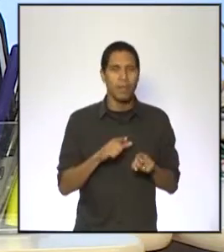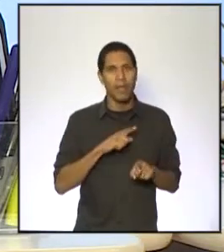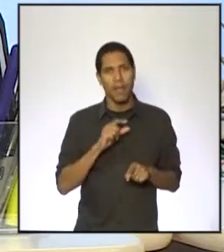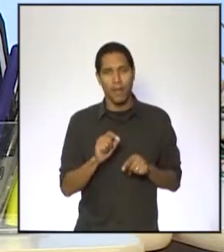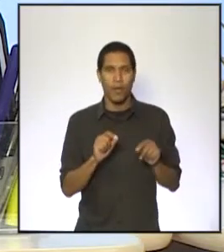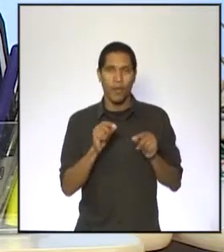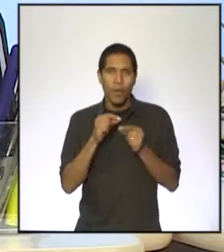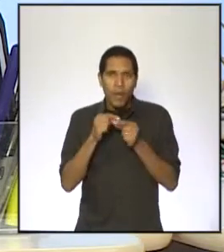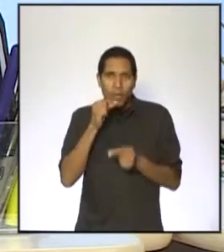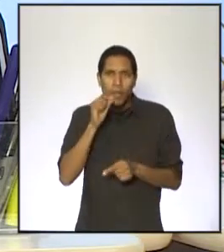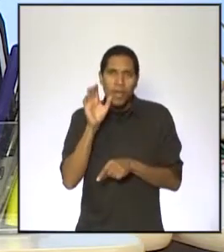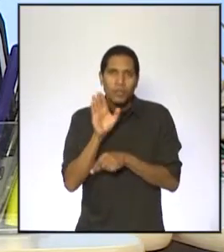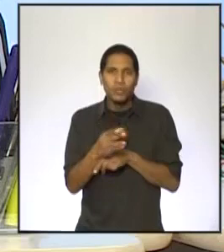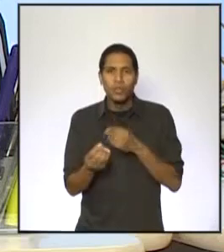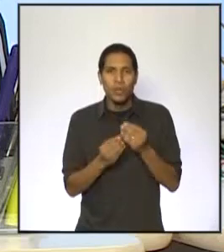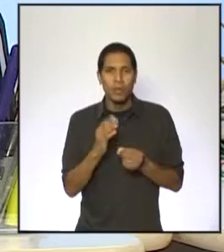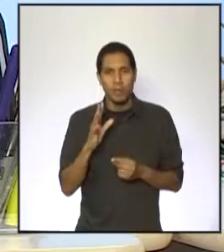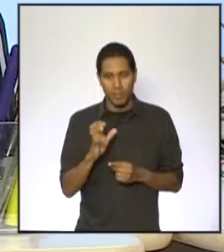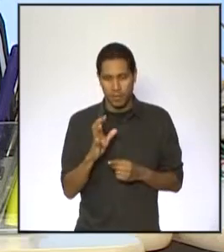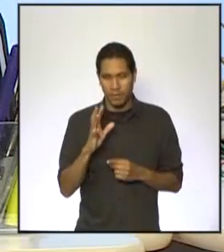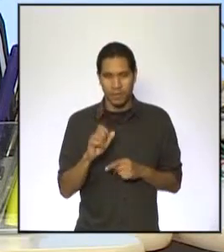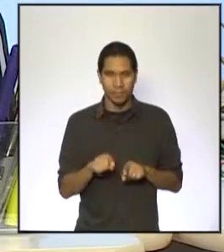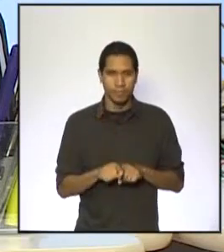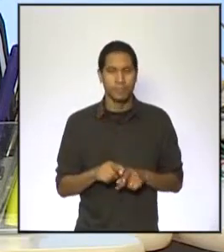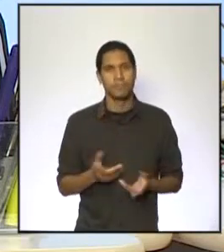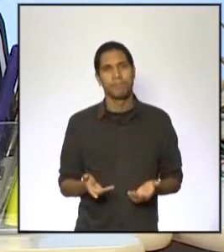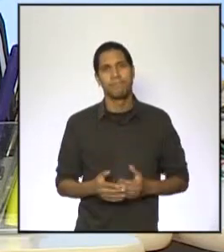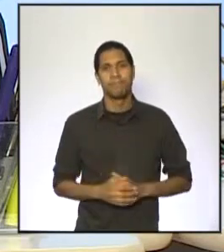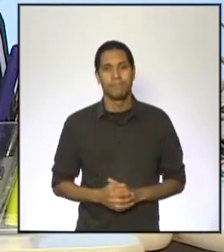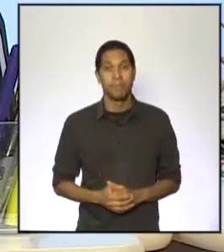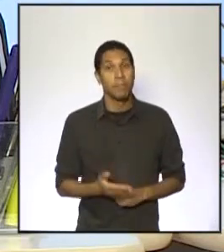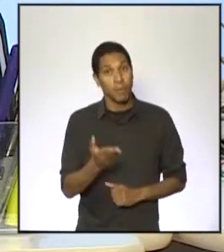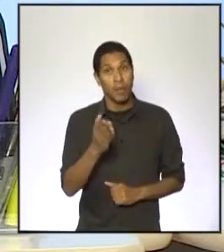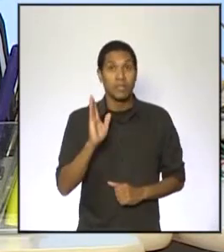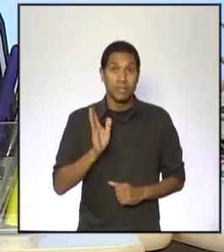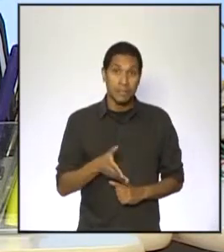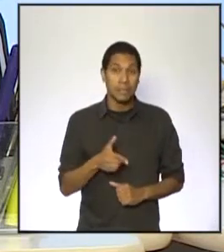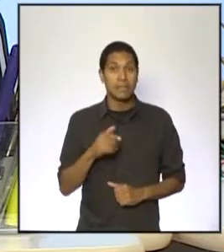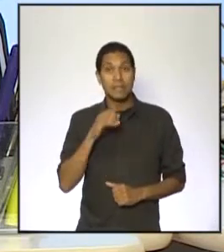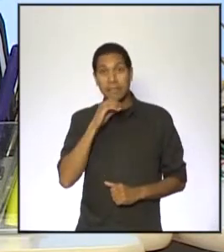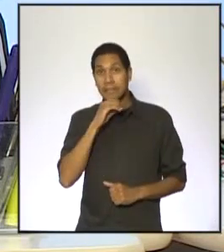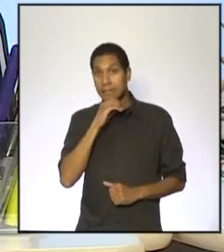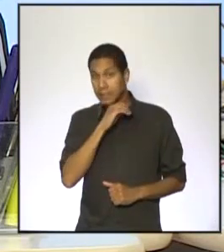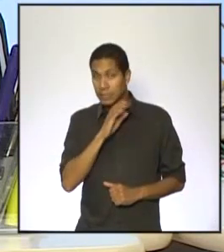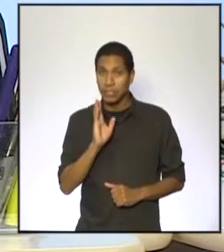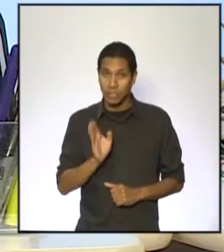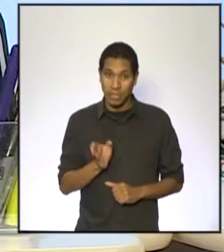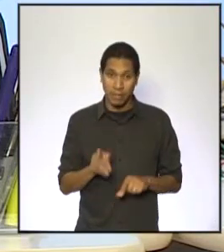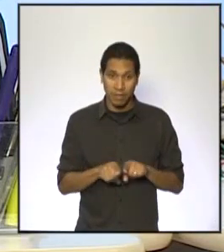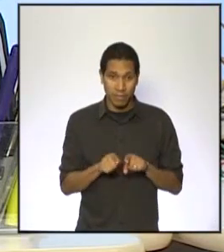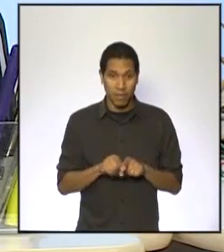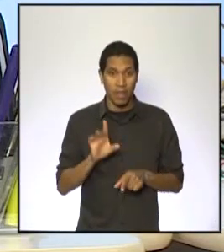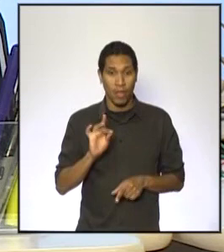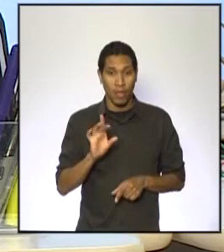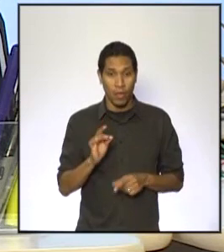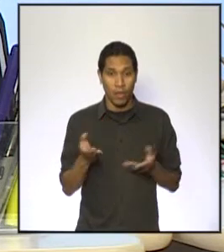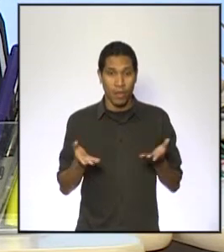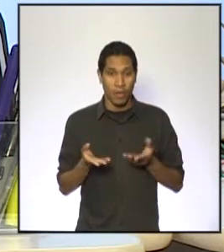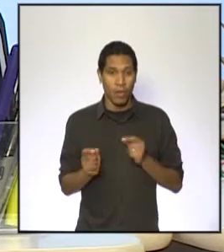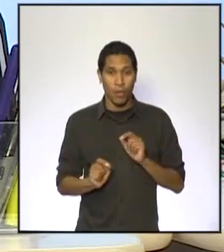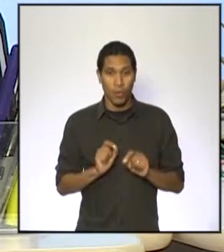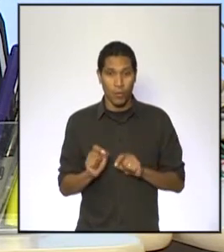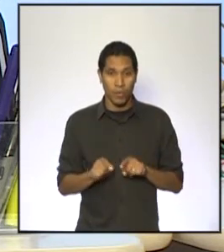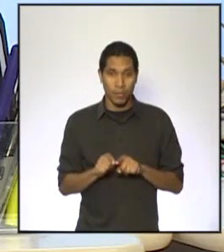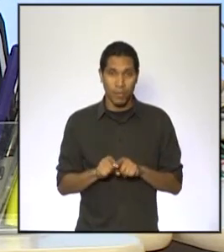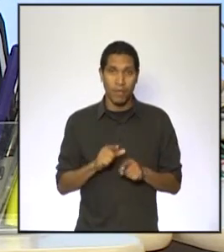mão. Bom, eu já estava aqui com a minha cola quente esquentando para poder fazer isso. Então, agora, eu